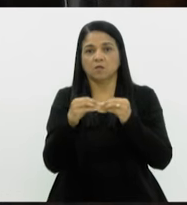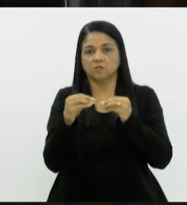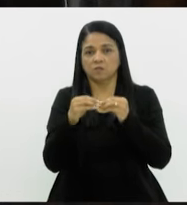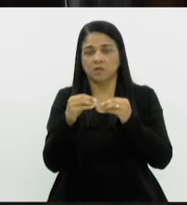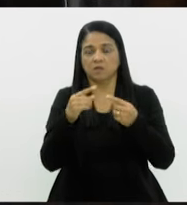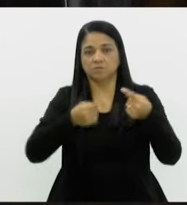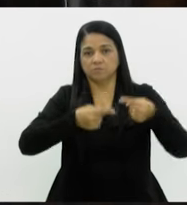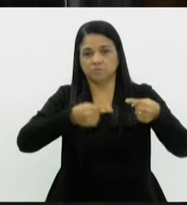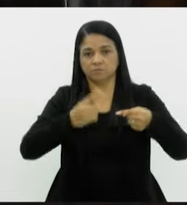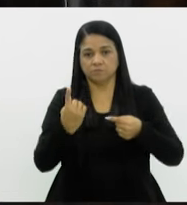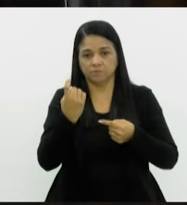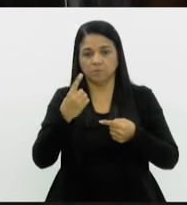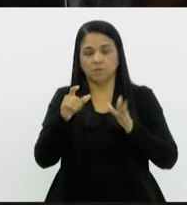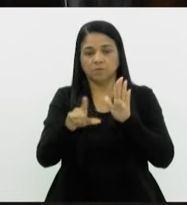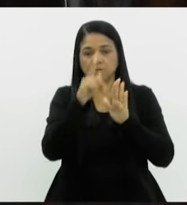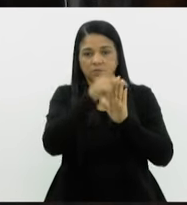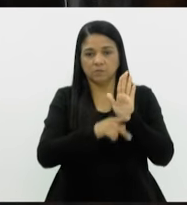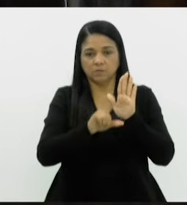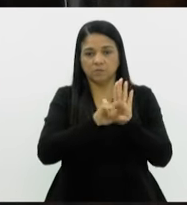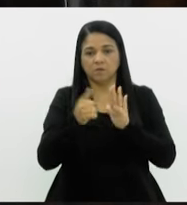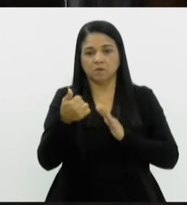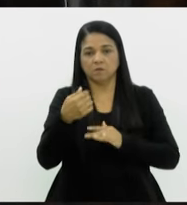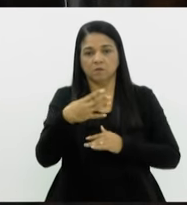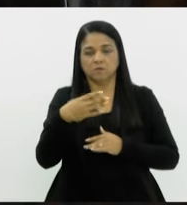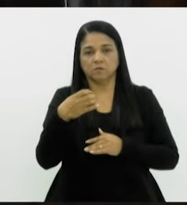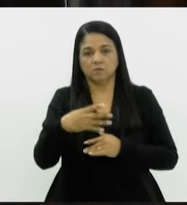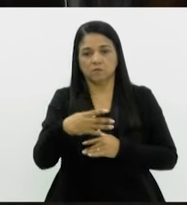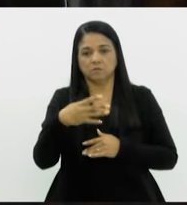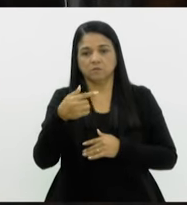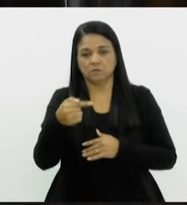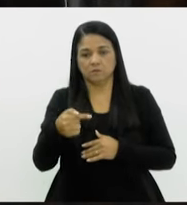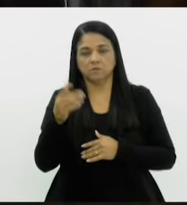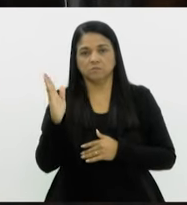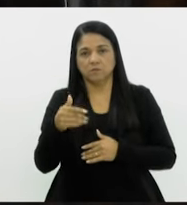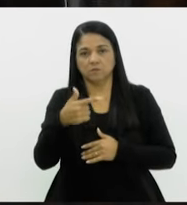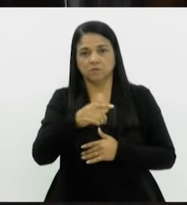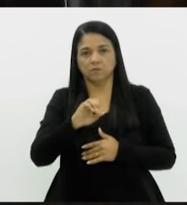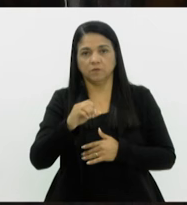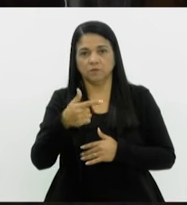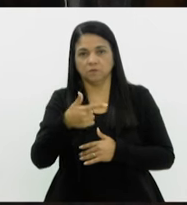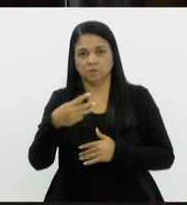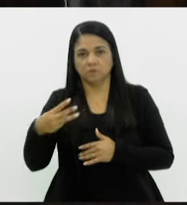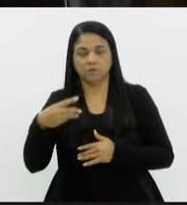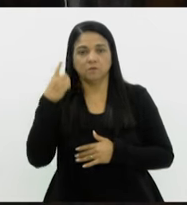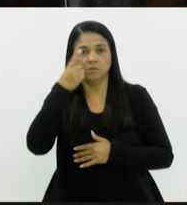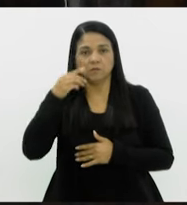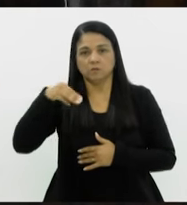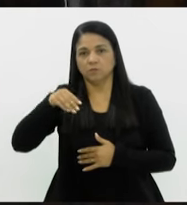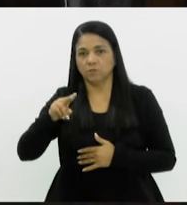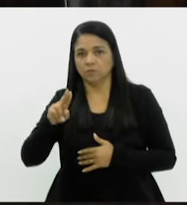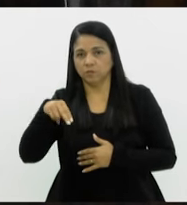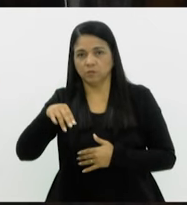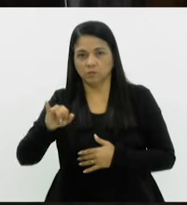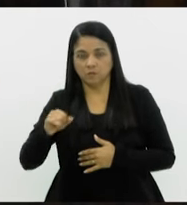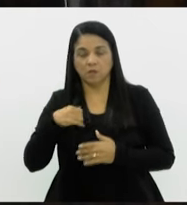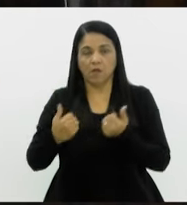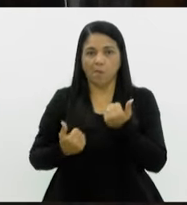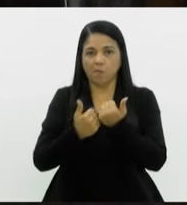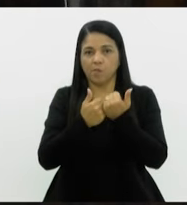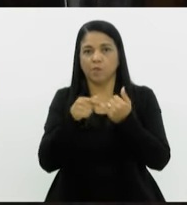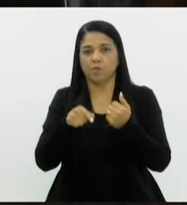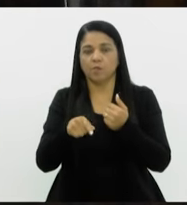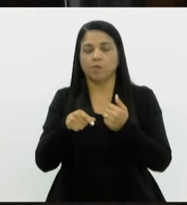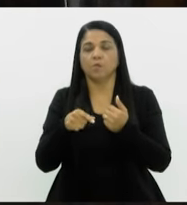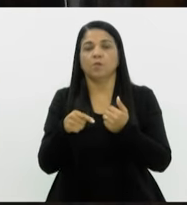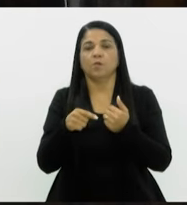primeira discussão, projeto de lei número 1447 de 23, de autoria do deputado Muni Neto, que dispõe sobre o apoio à presença de